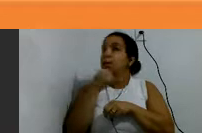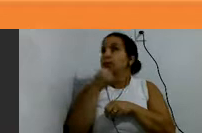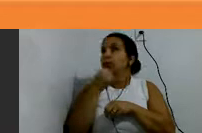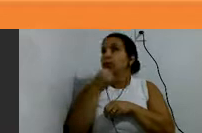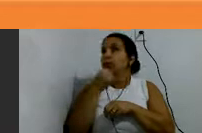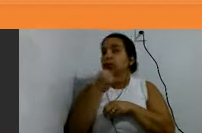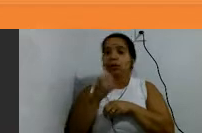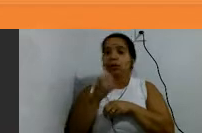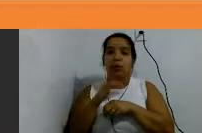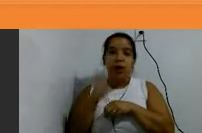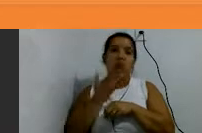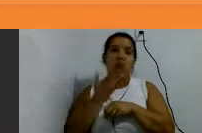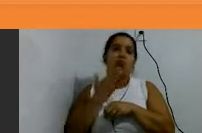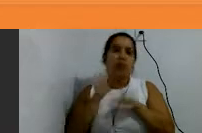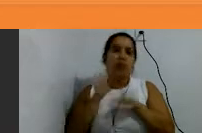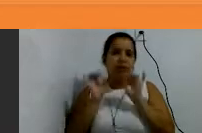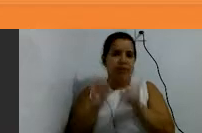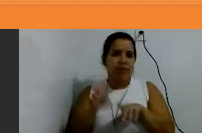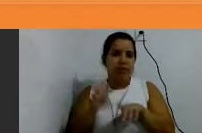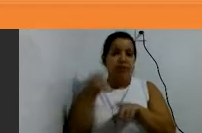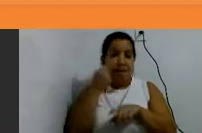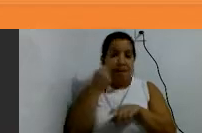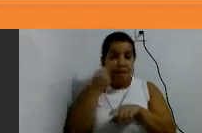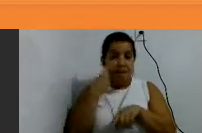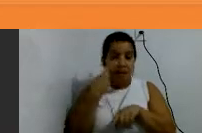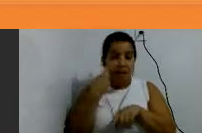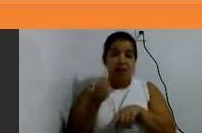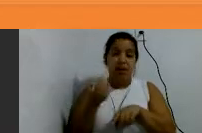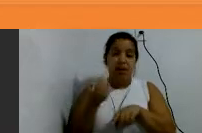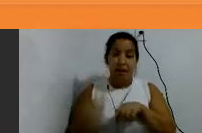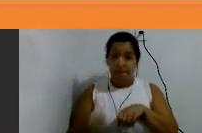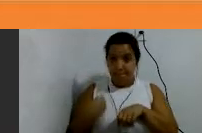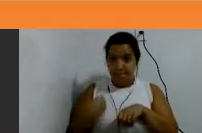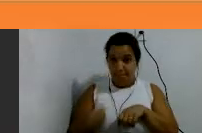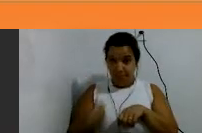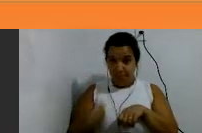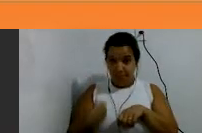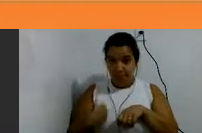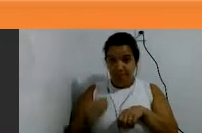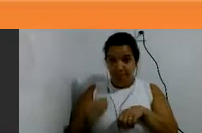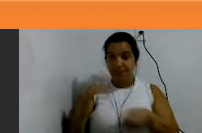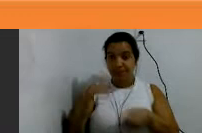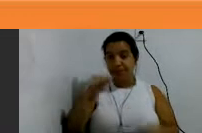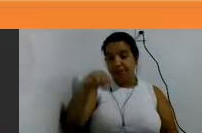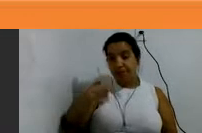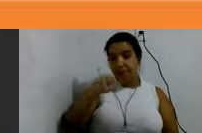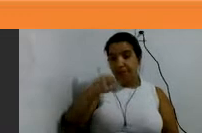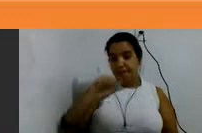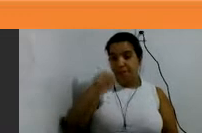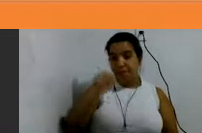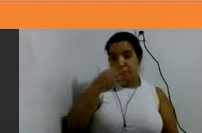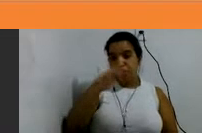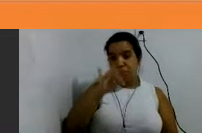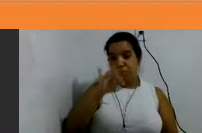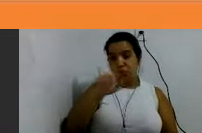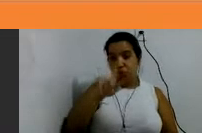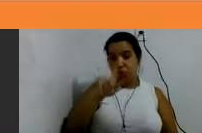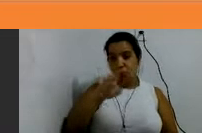ou Leishman, e a gente vai observar a presença das formas amastigotas de Leishmania. Então,